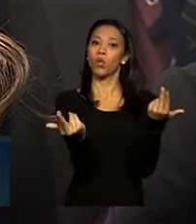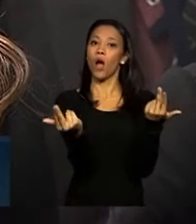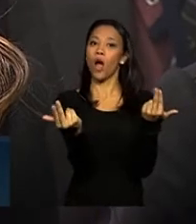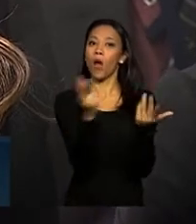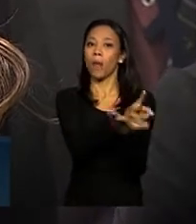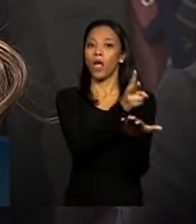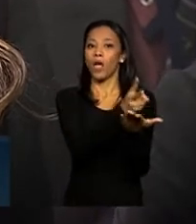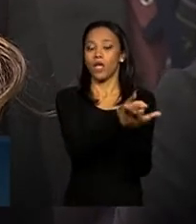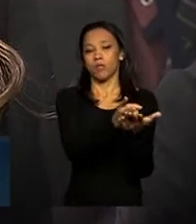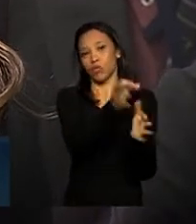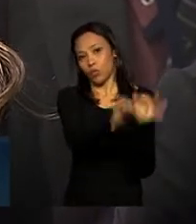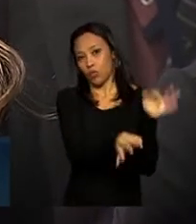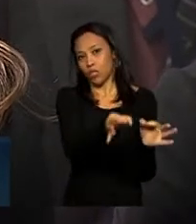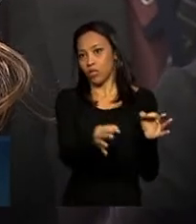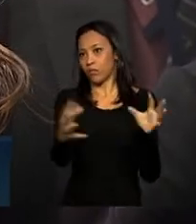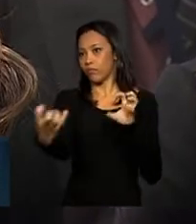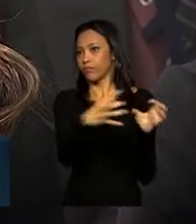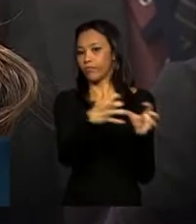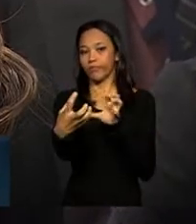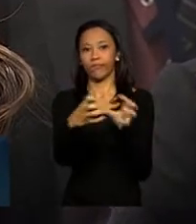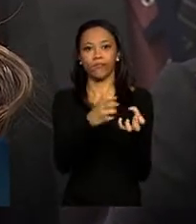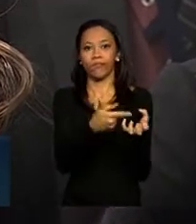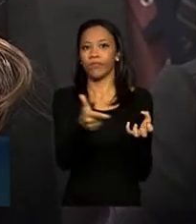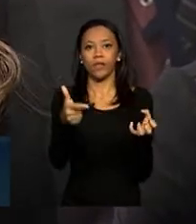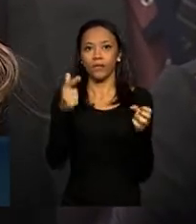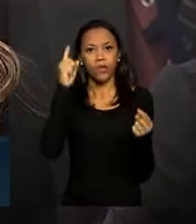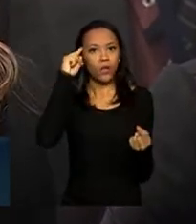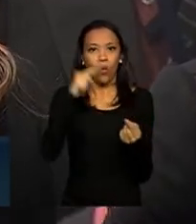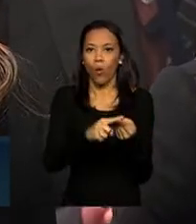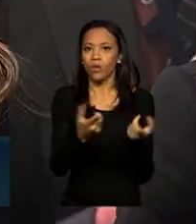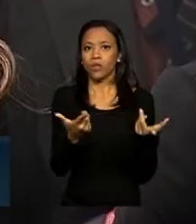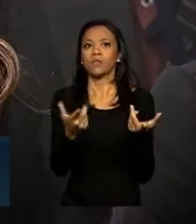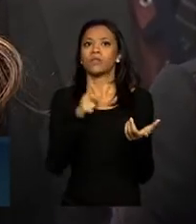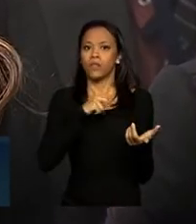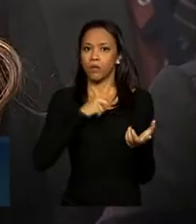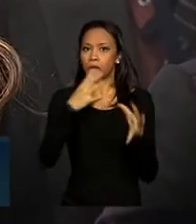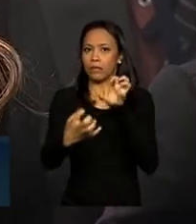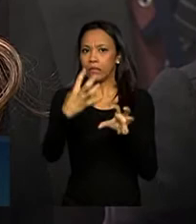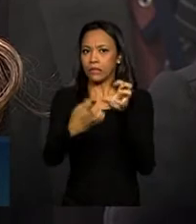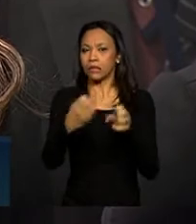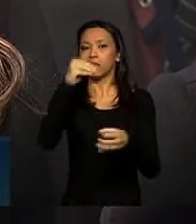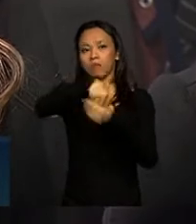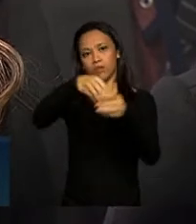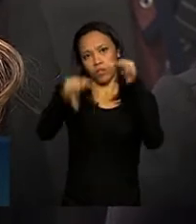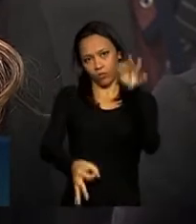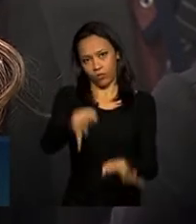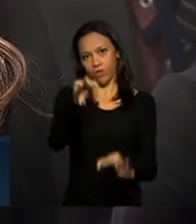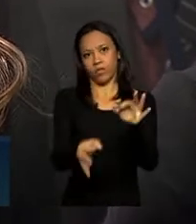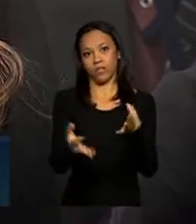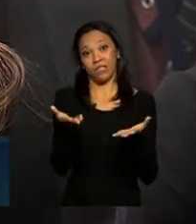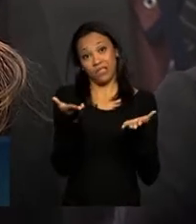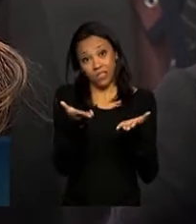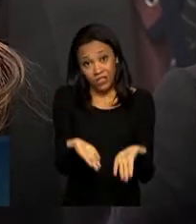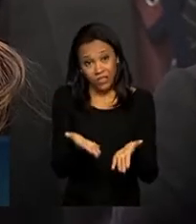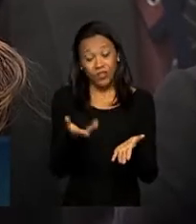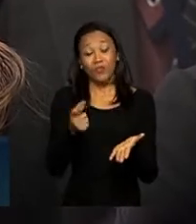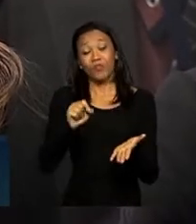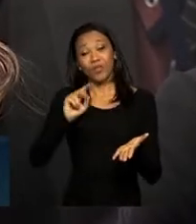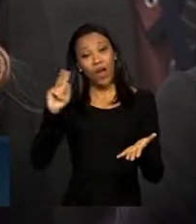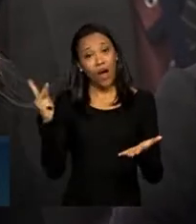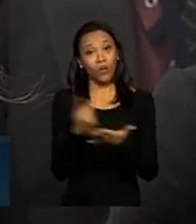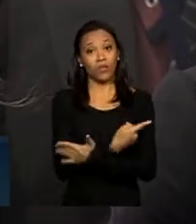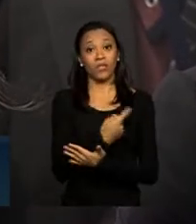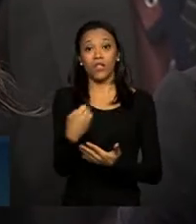há um entendimento entre dois aliados, há uma disputa judicial. Isso pode levar a uma avalanche de